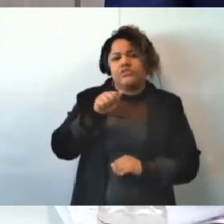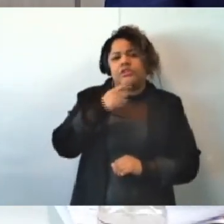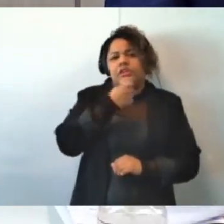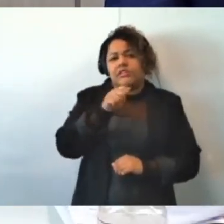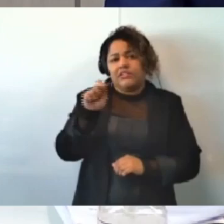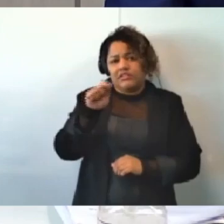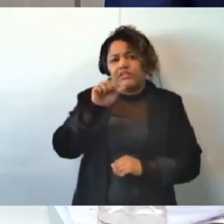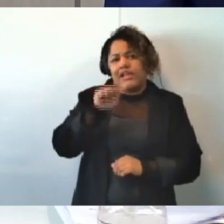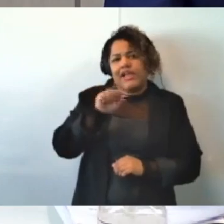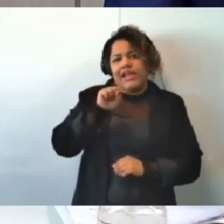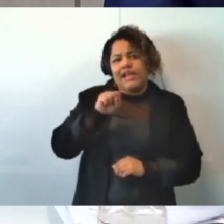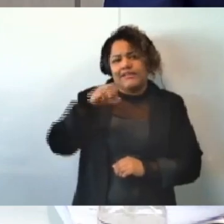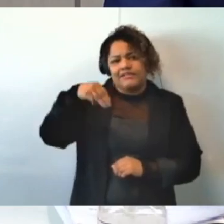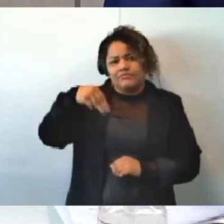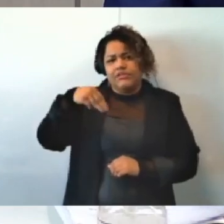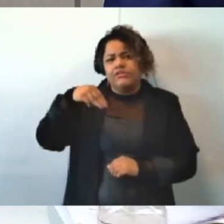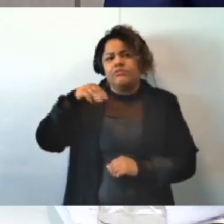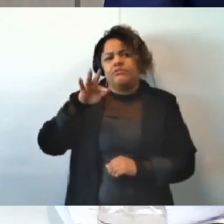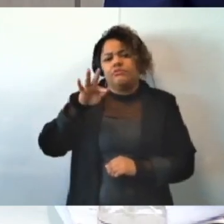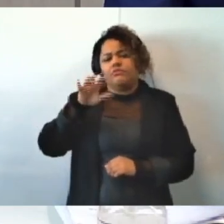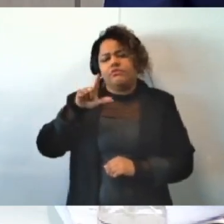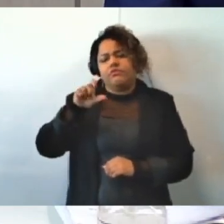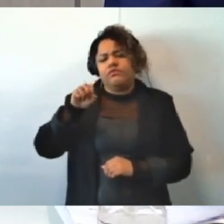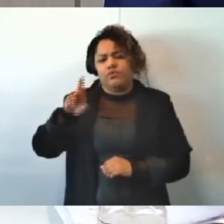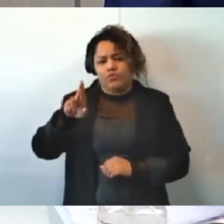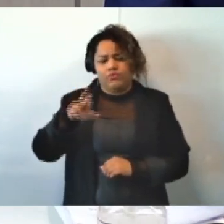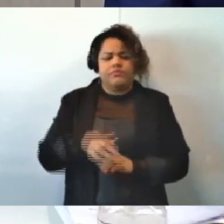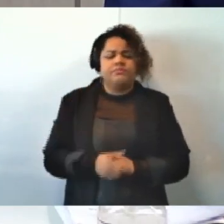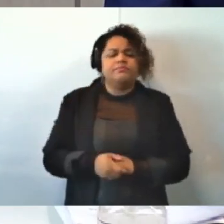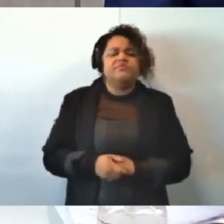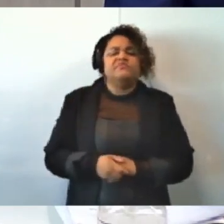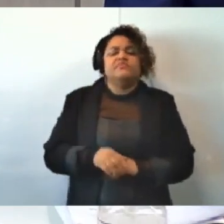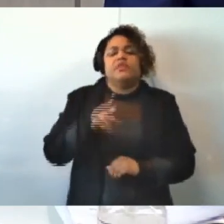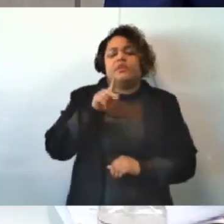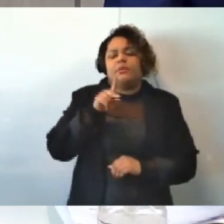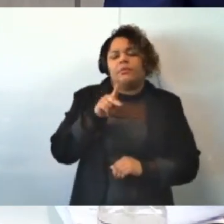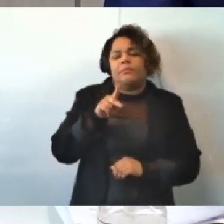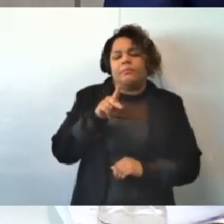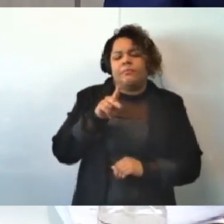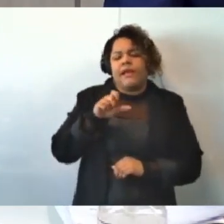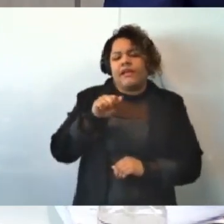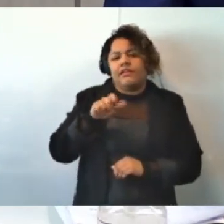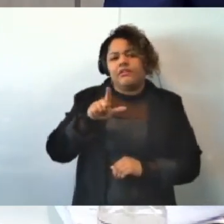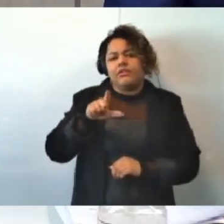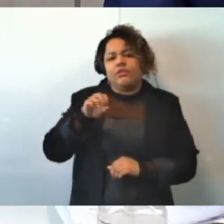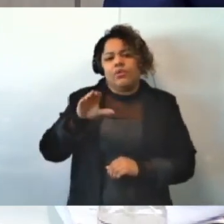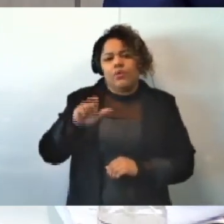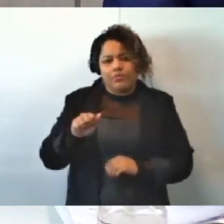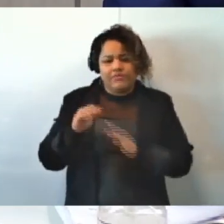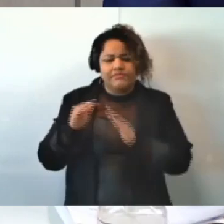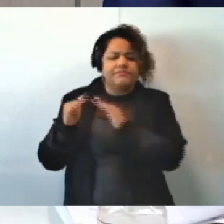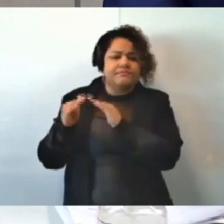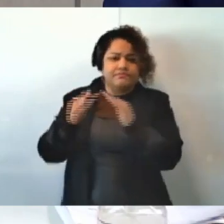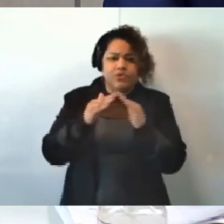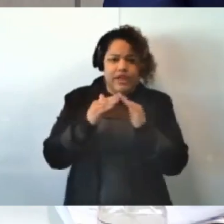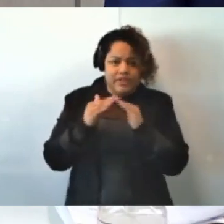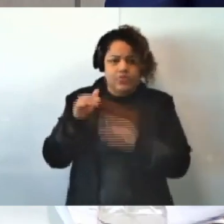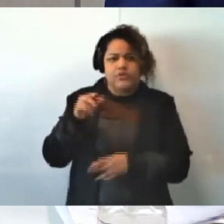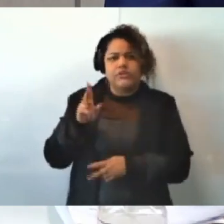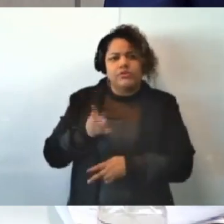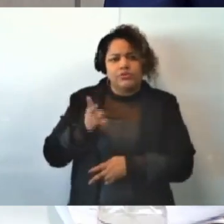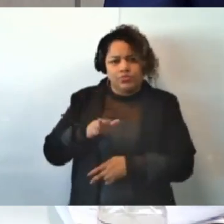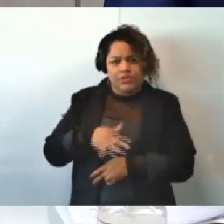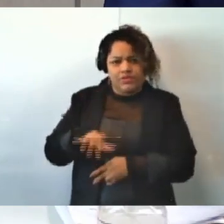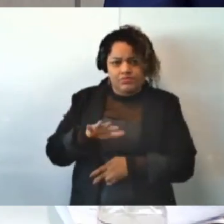conosco. Paloma Aparecida da Costa, moradora do bairro Floresta, não veio. Jairo Uso de